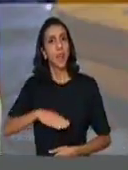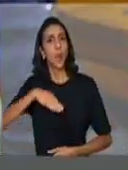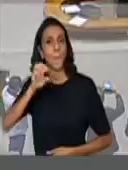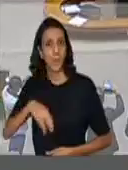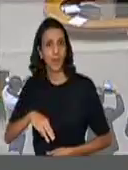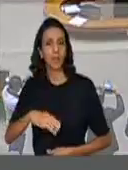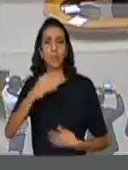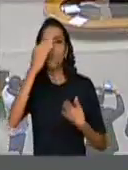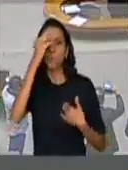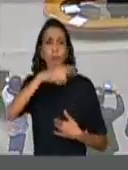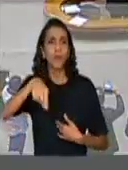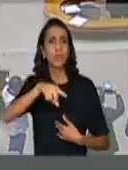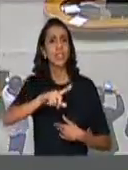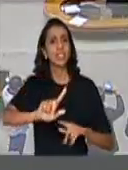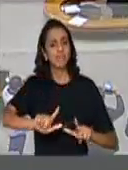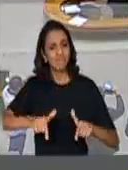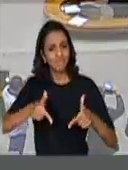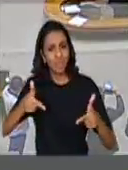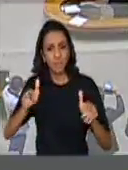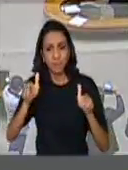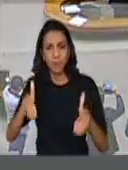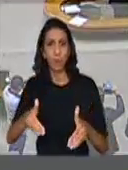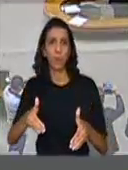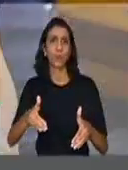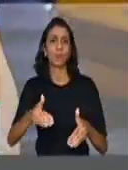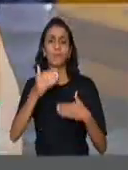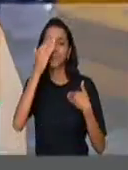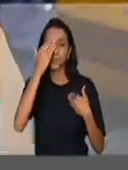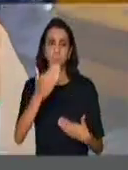seriedade, dedicação e determinação. Muito obrigado. Muito obrigado.